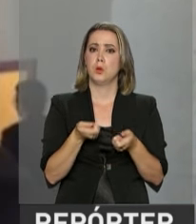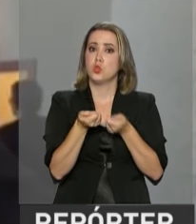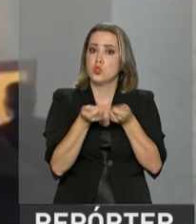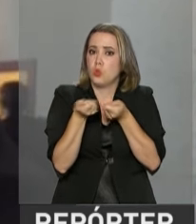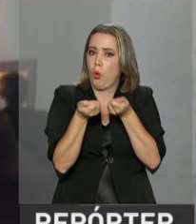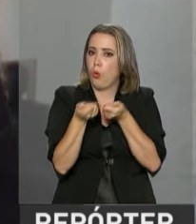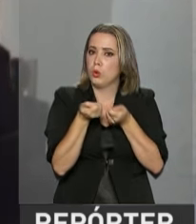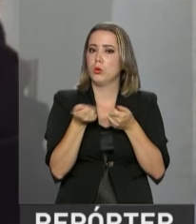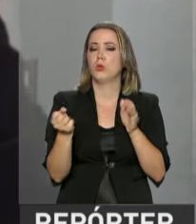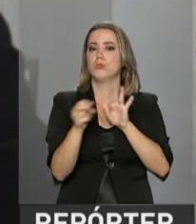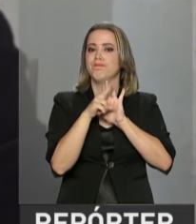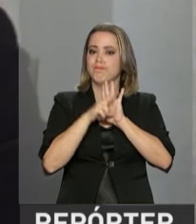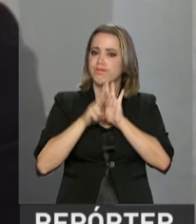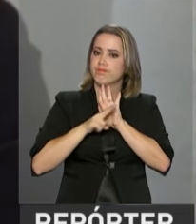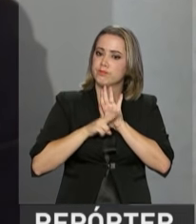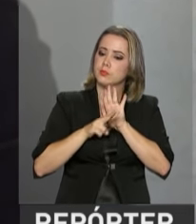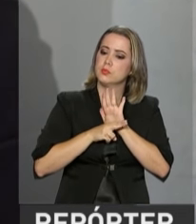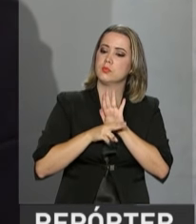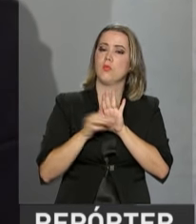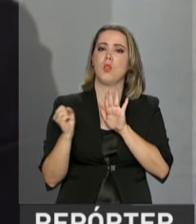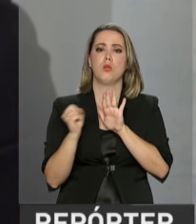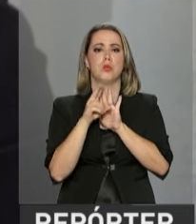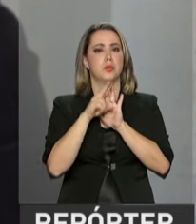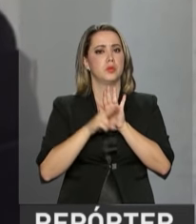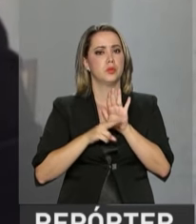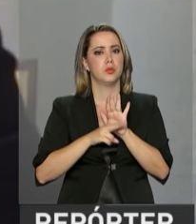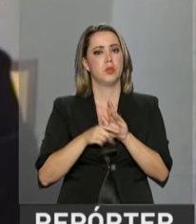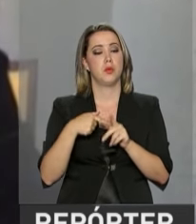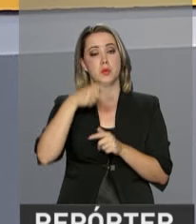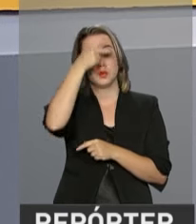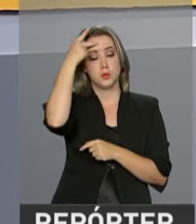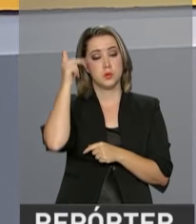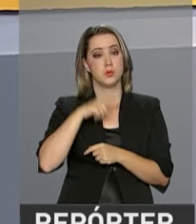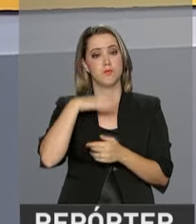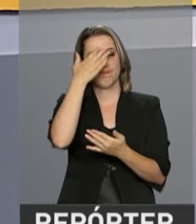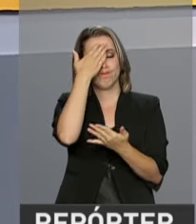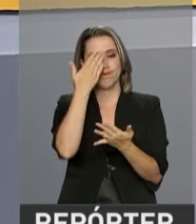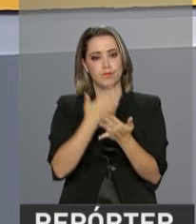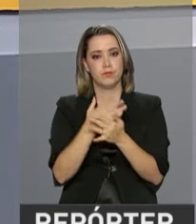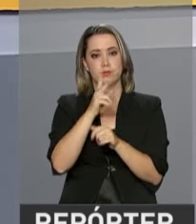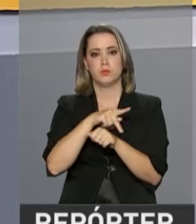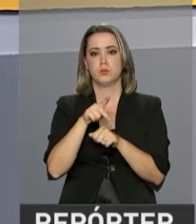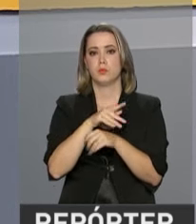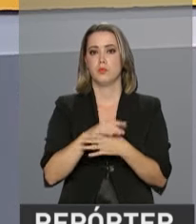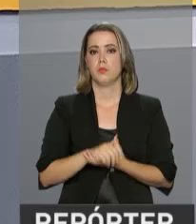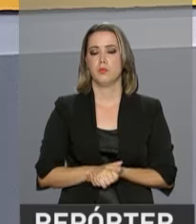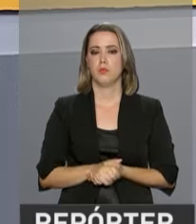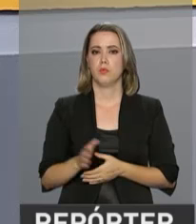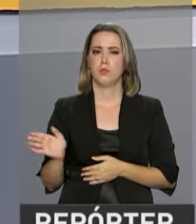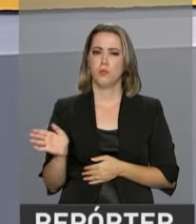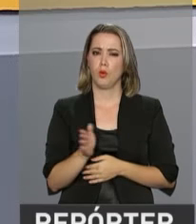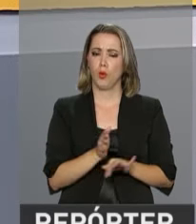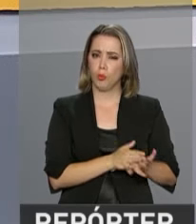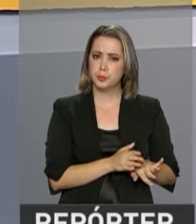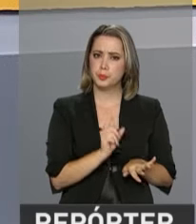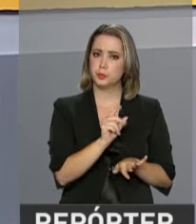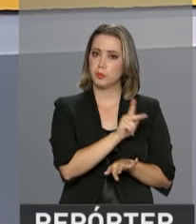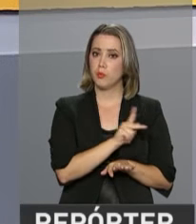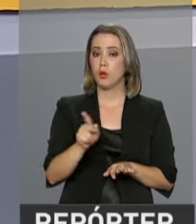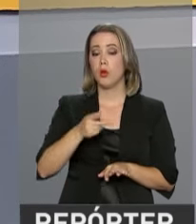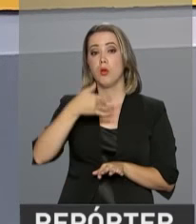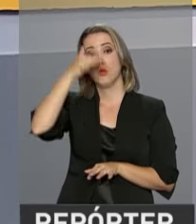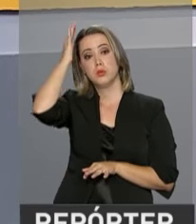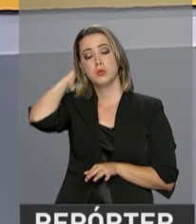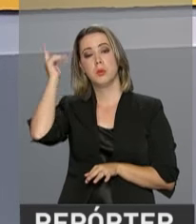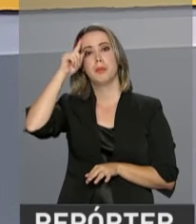reformas para que os investidores tenham confiança no país o presidente michel temer determinou que a